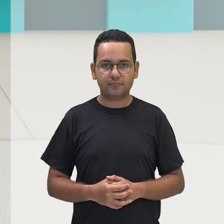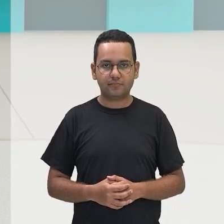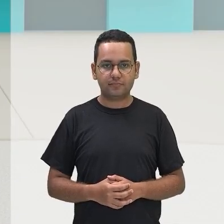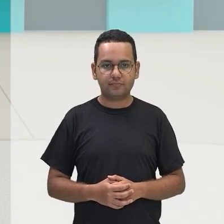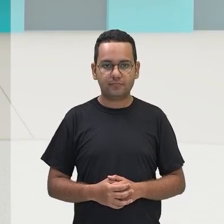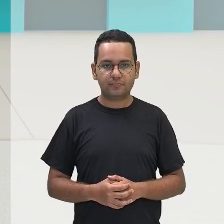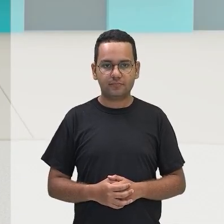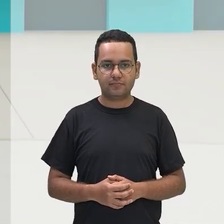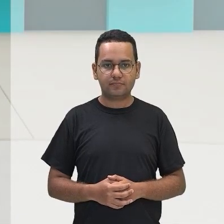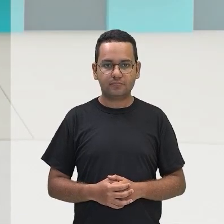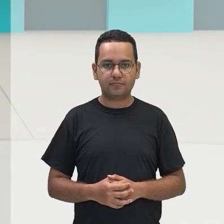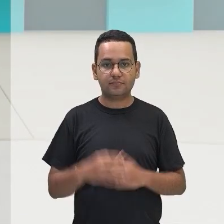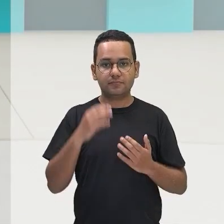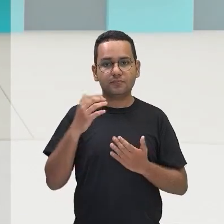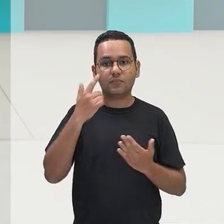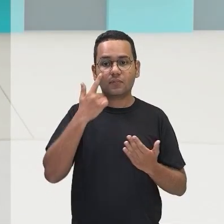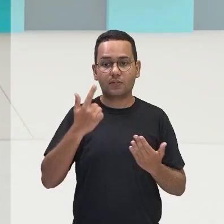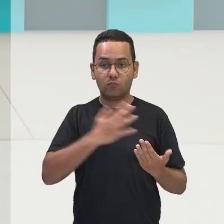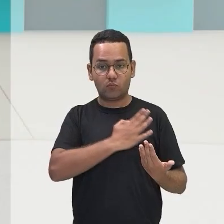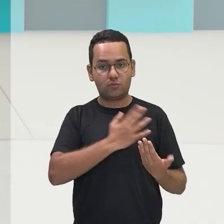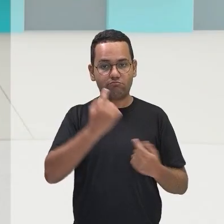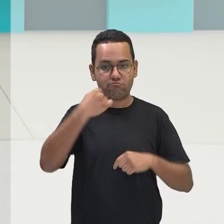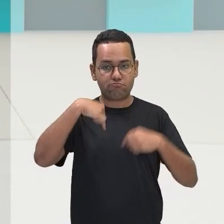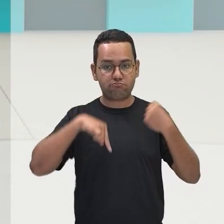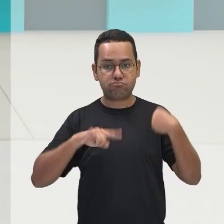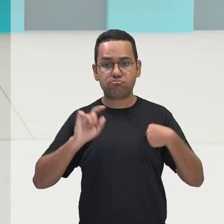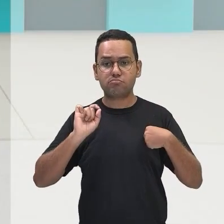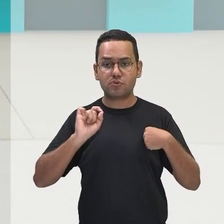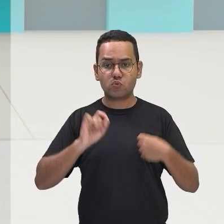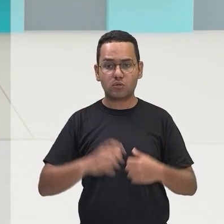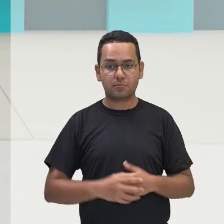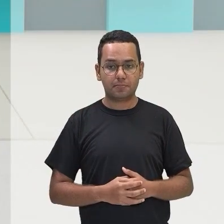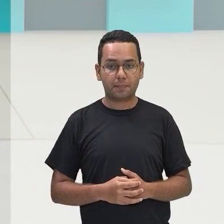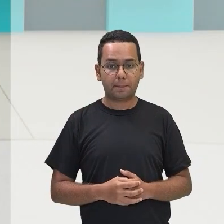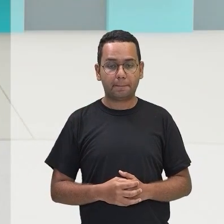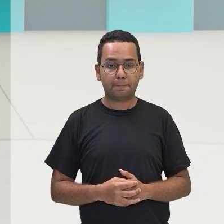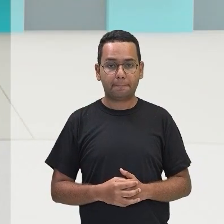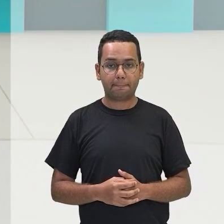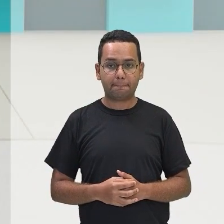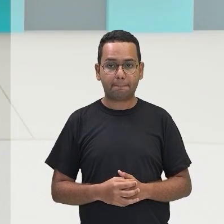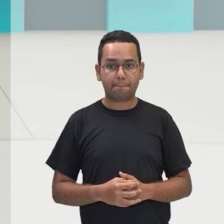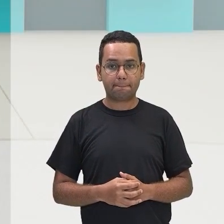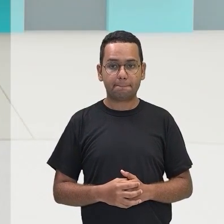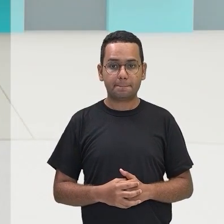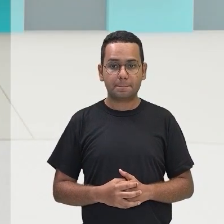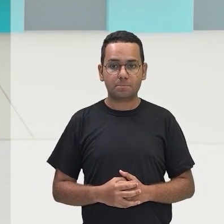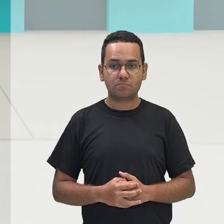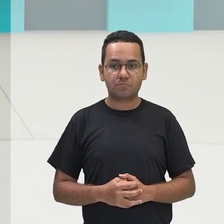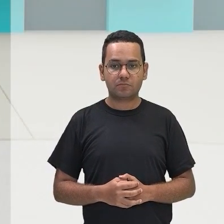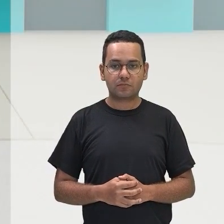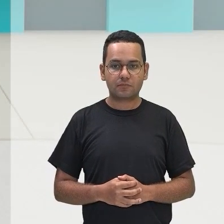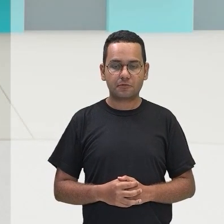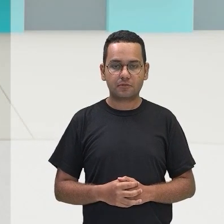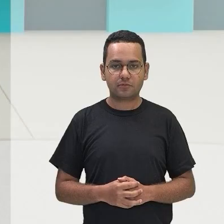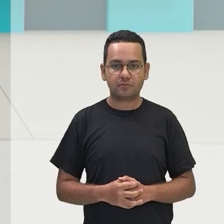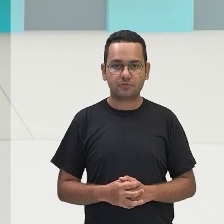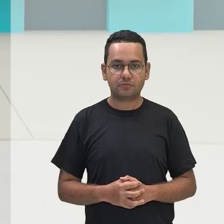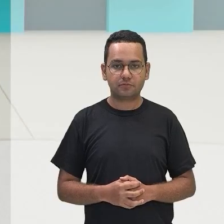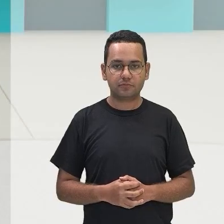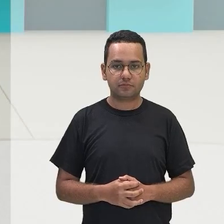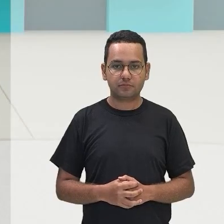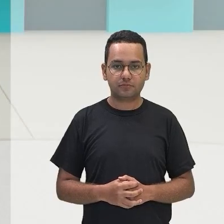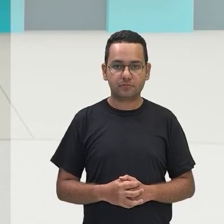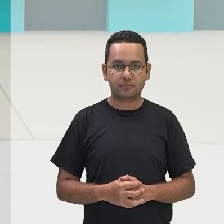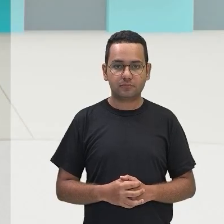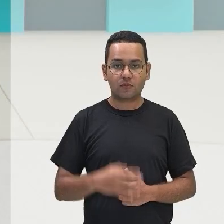sistema cardiovascular, né? Ele é composto, né, pelas seguintes estruturas, como nós já falamos anteriormente. O coração,